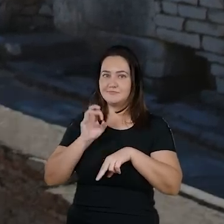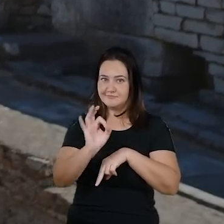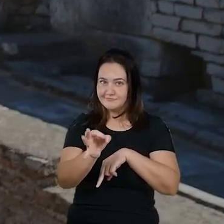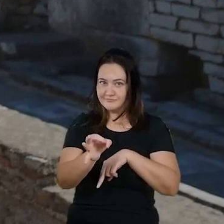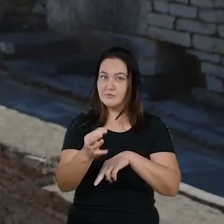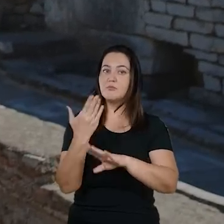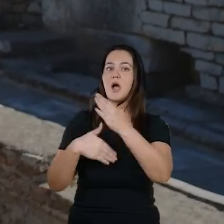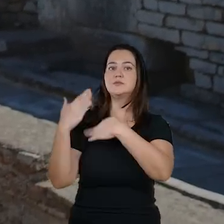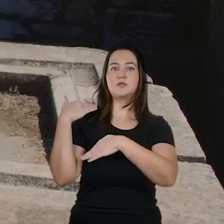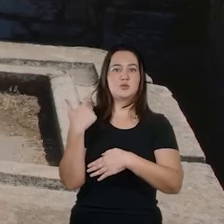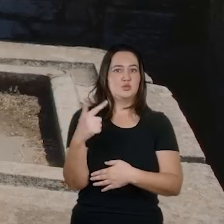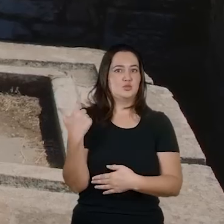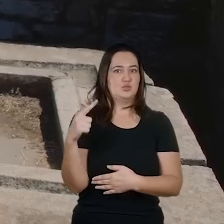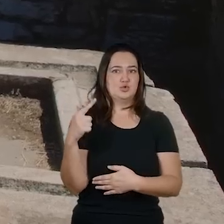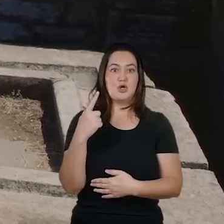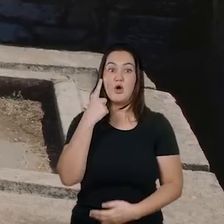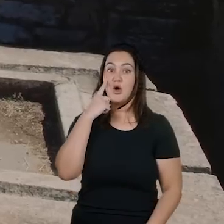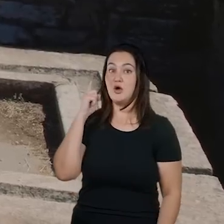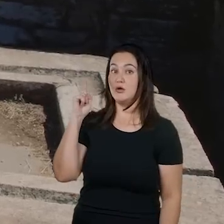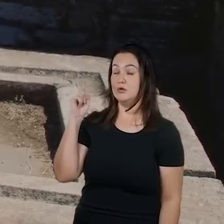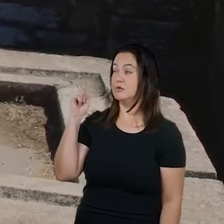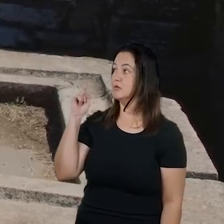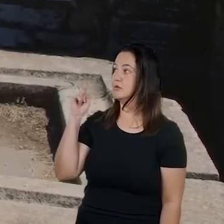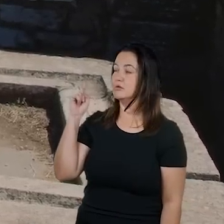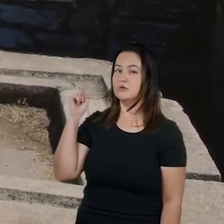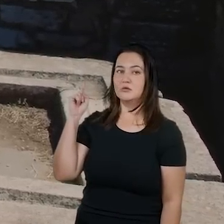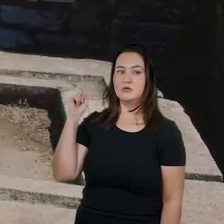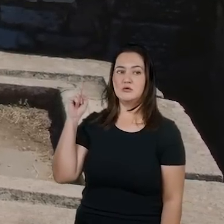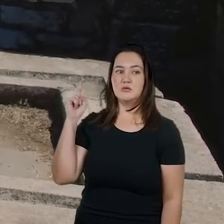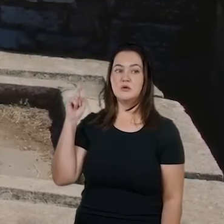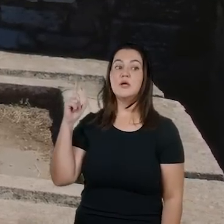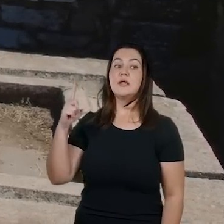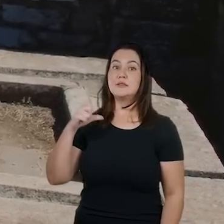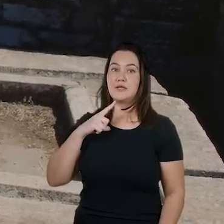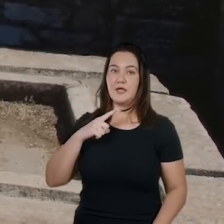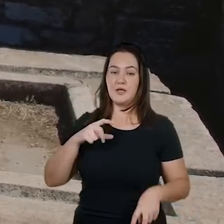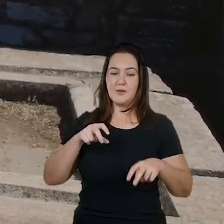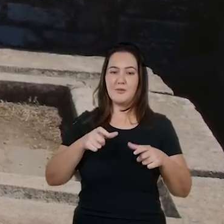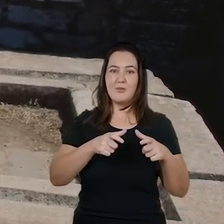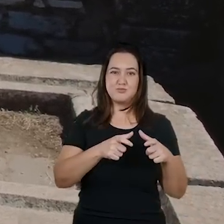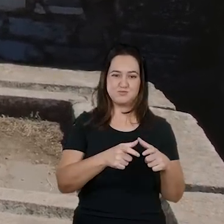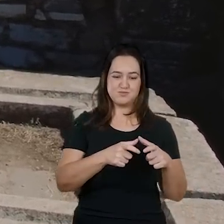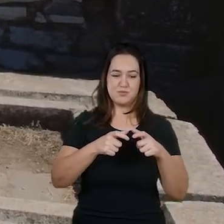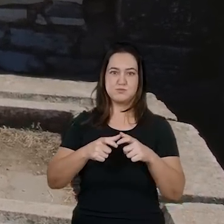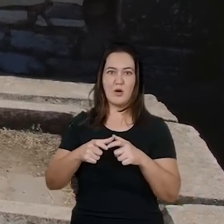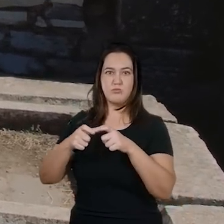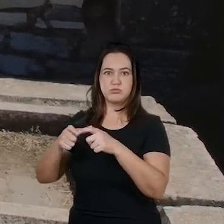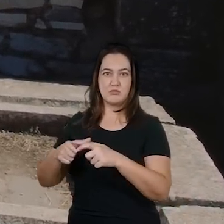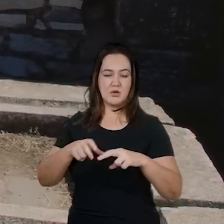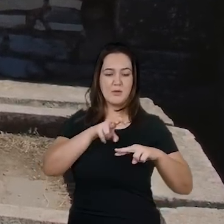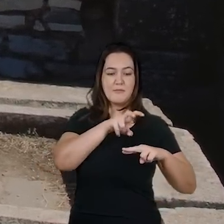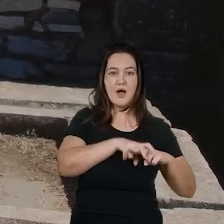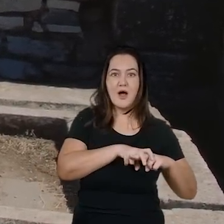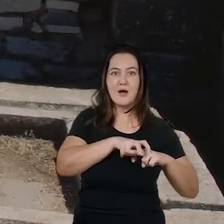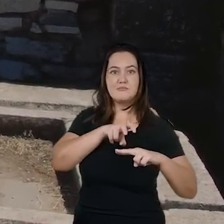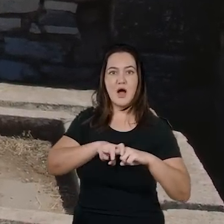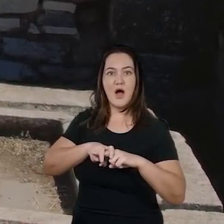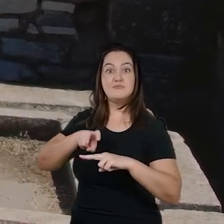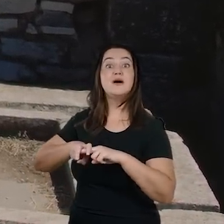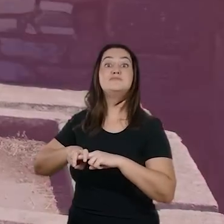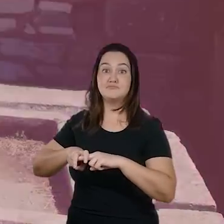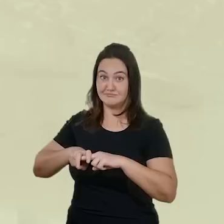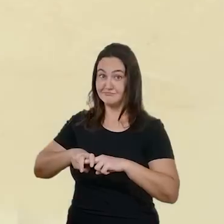antigos. Olha na parede, é possível ver um pedaço da latrina original e você vê pelos buracos que